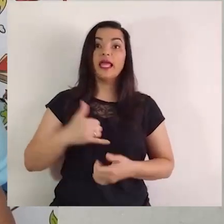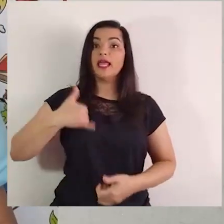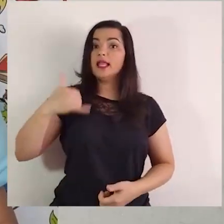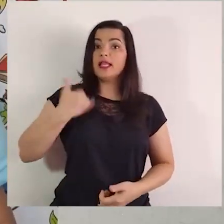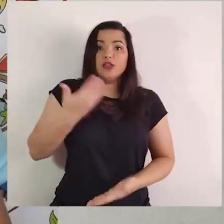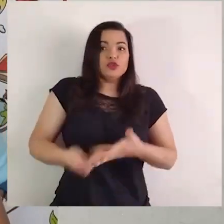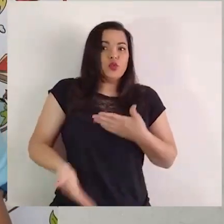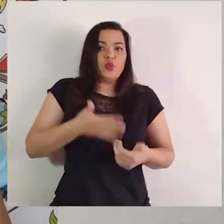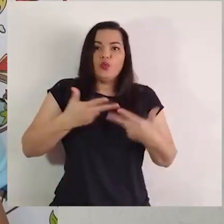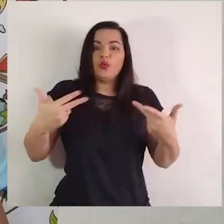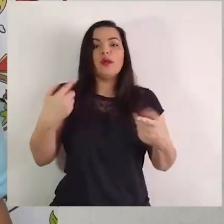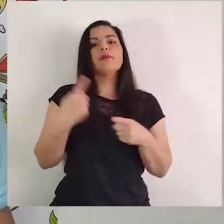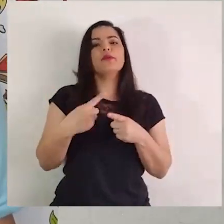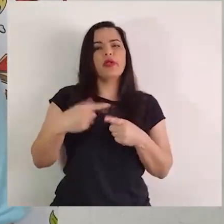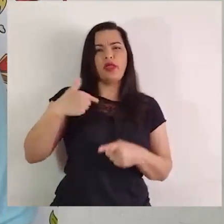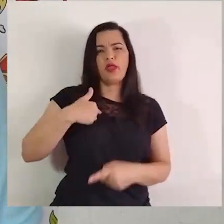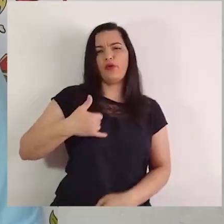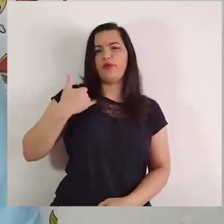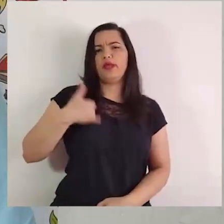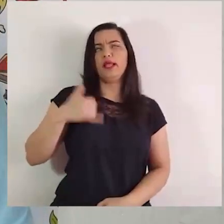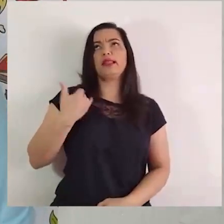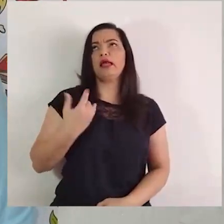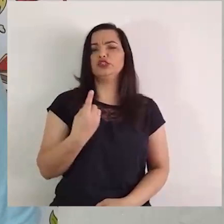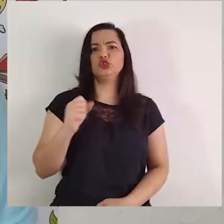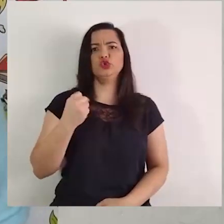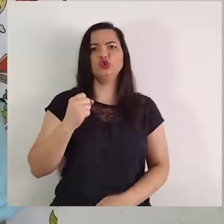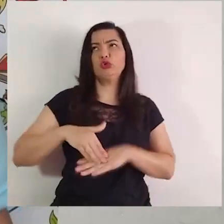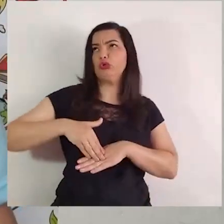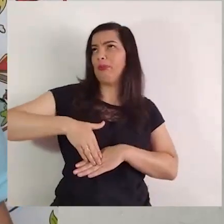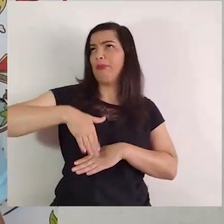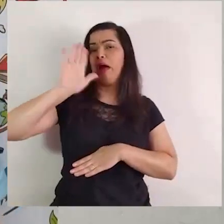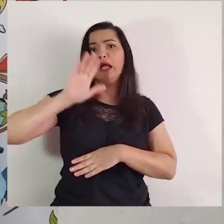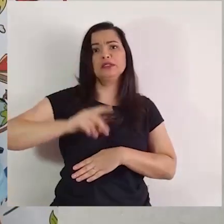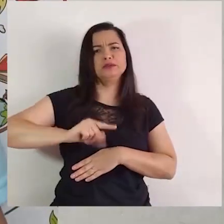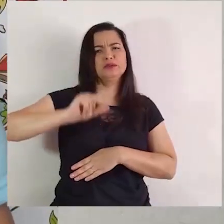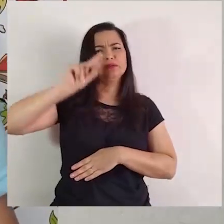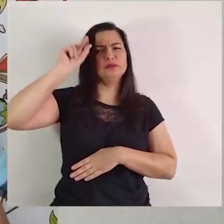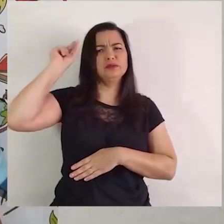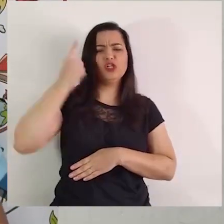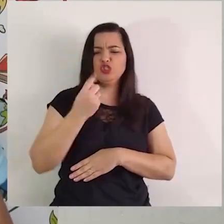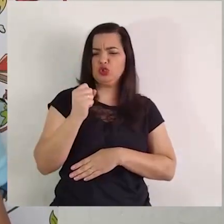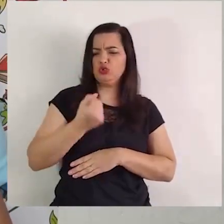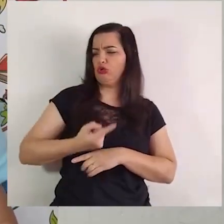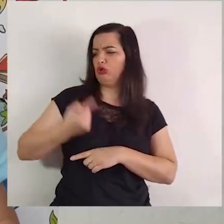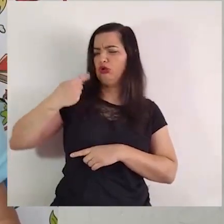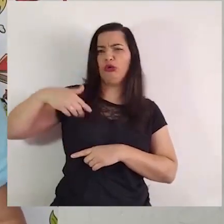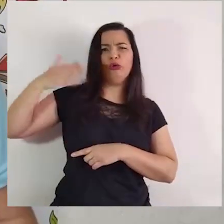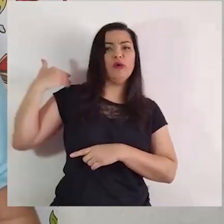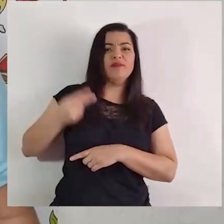viu? Porque a Pro já passou dos 18 anos faz um tempinho, e mesmo